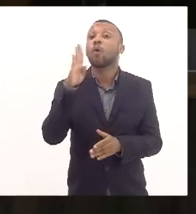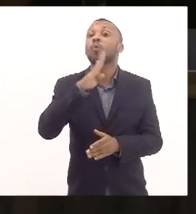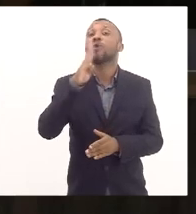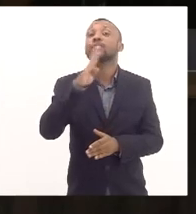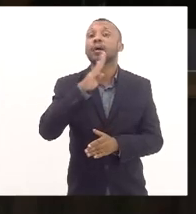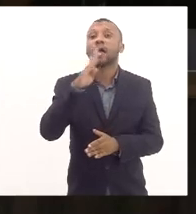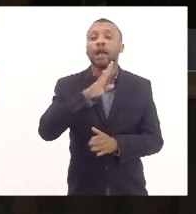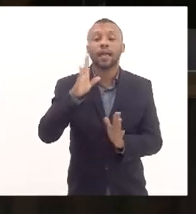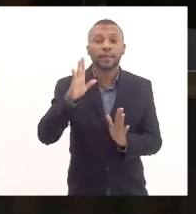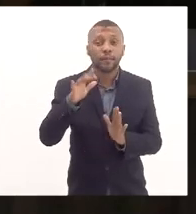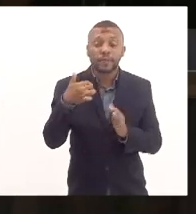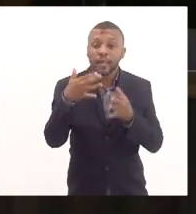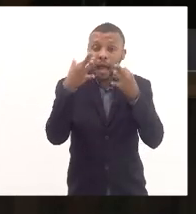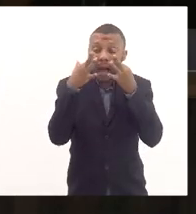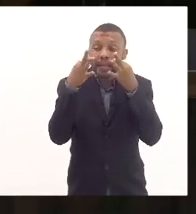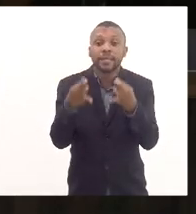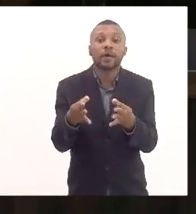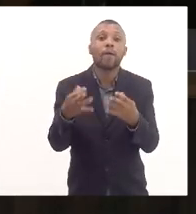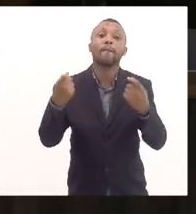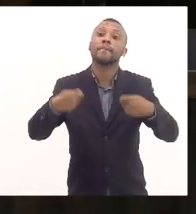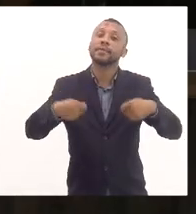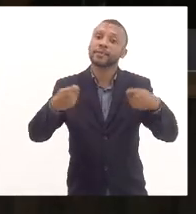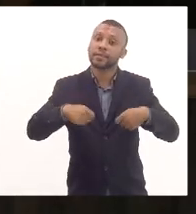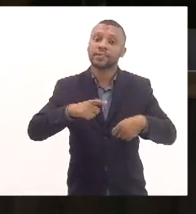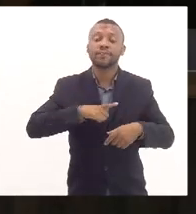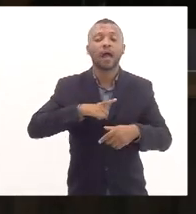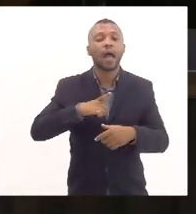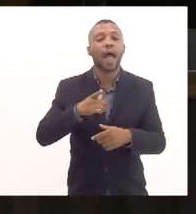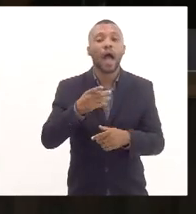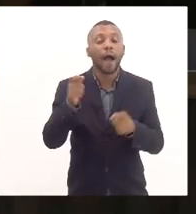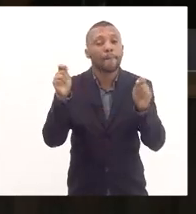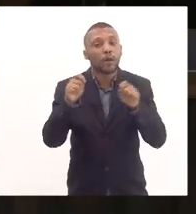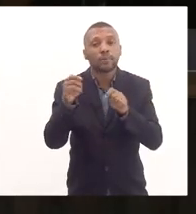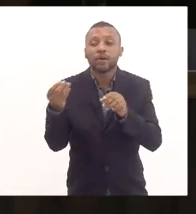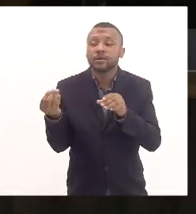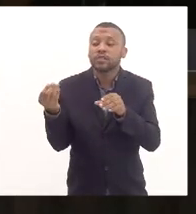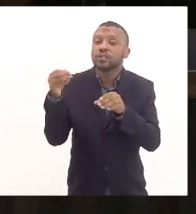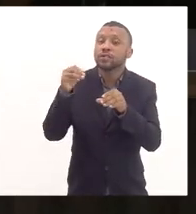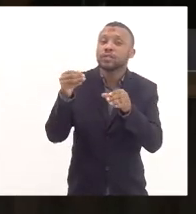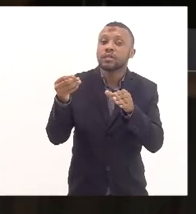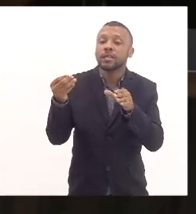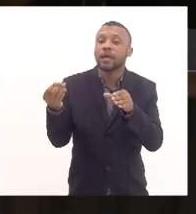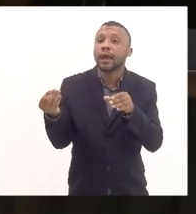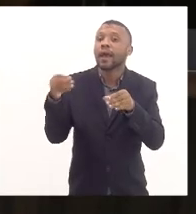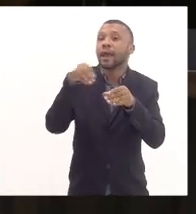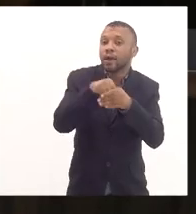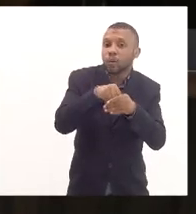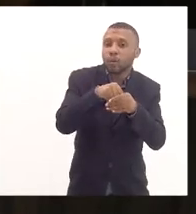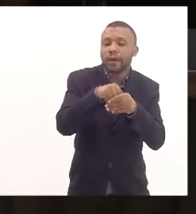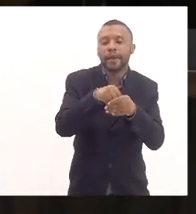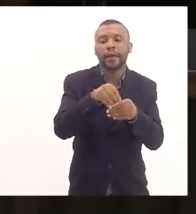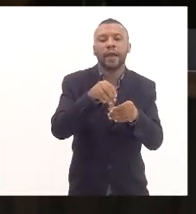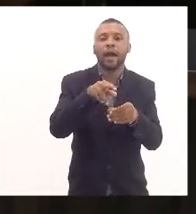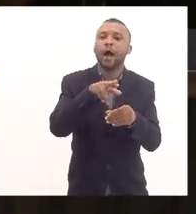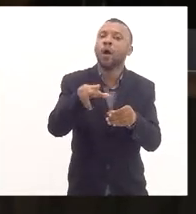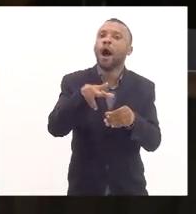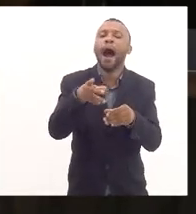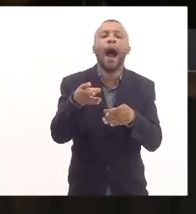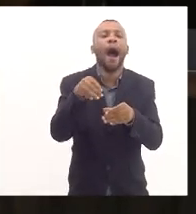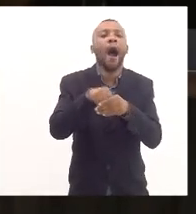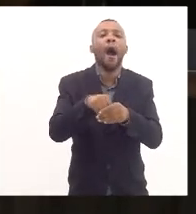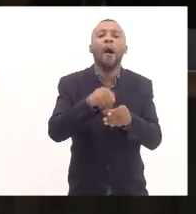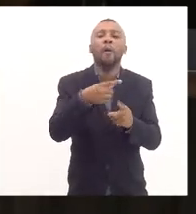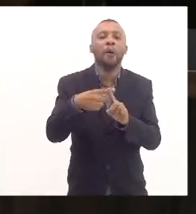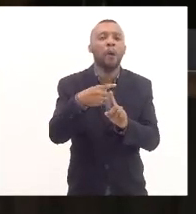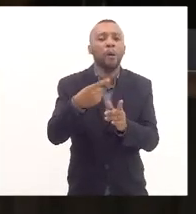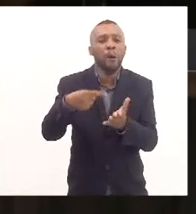Então tem que ter atenção quando tiver a quantidade de inclusão e nós vamos fazer eclusão não vamos trazer porque tinham combinado